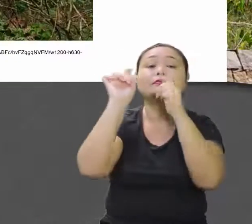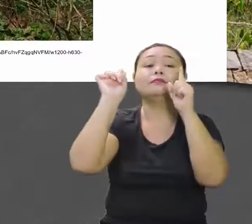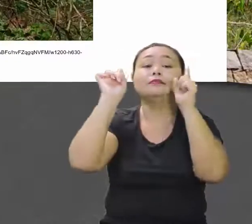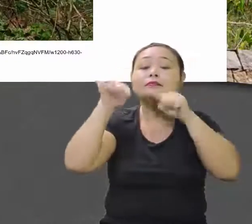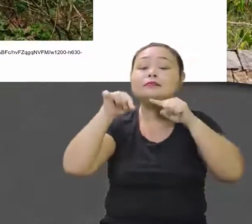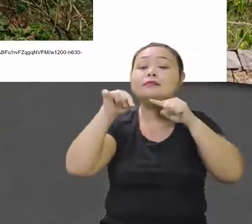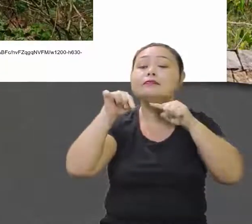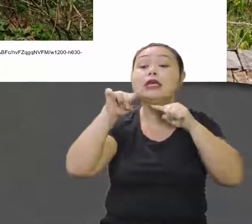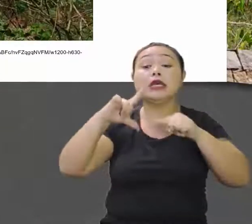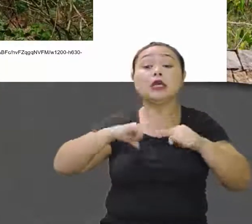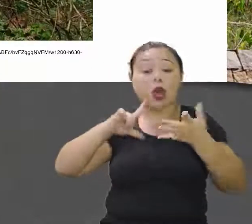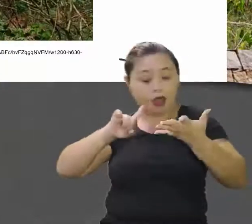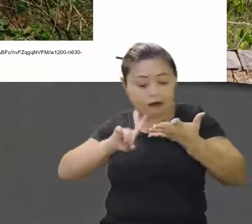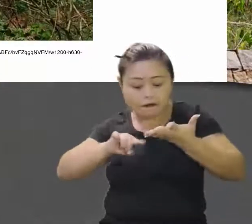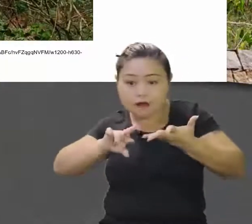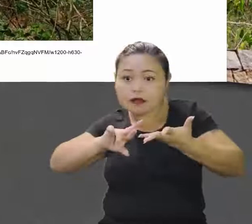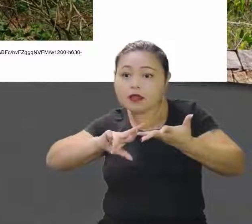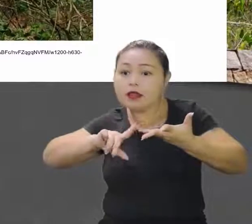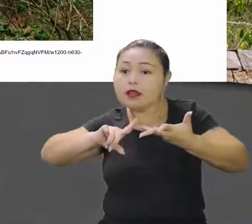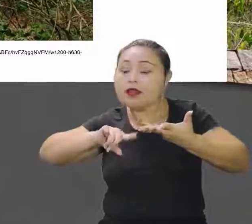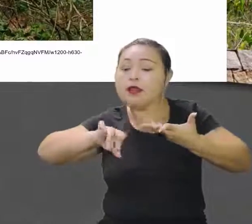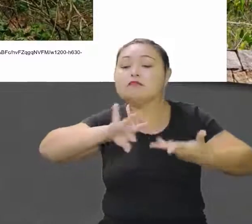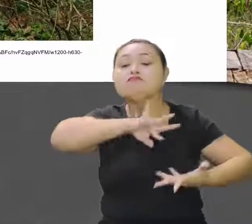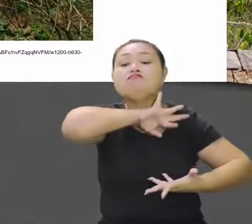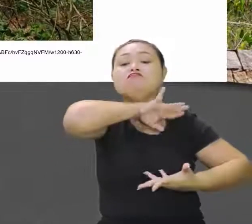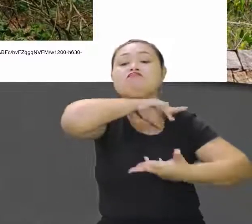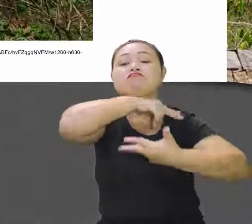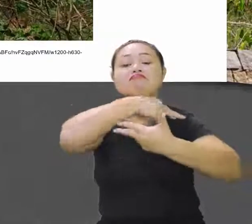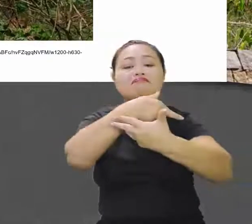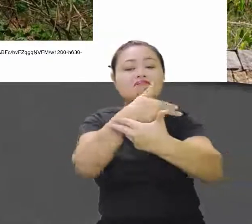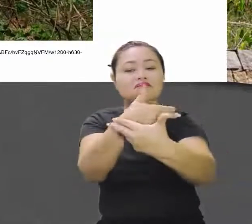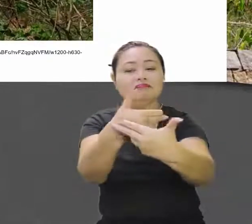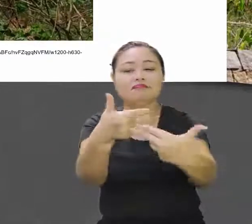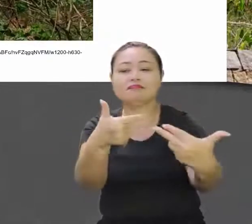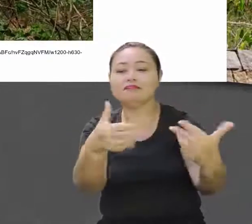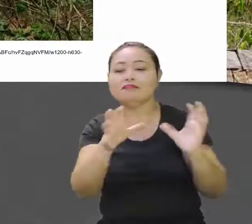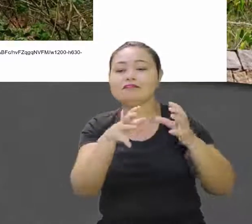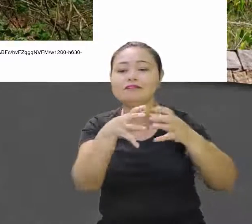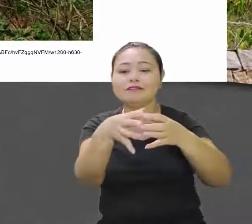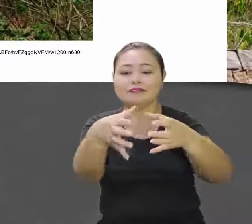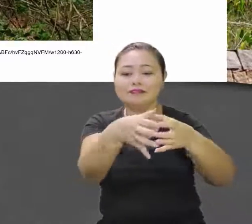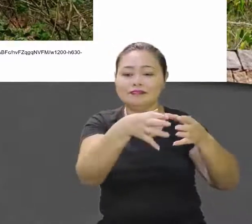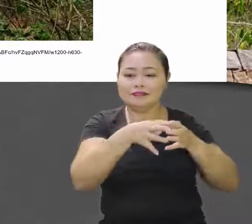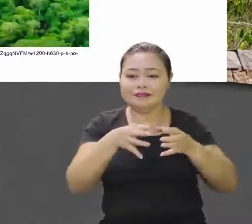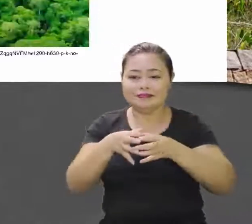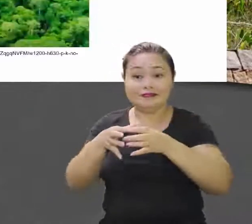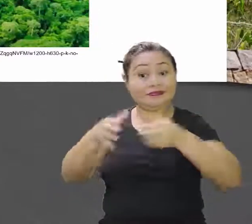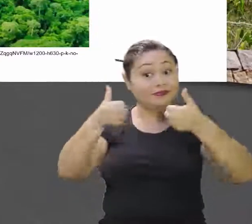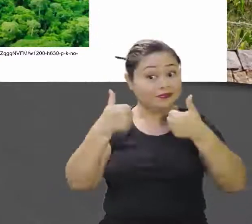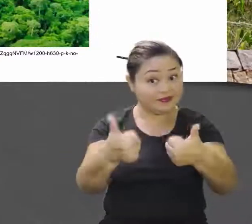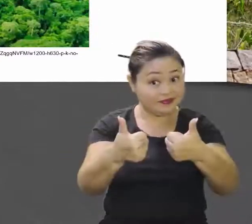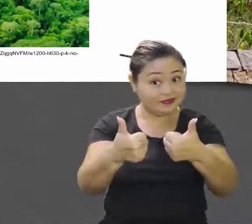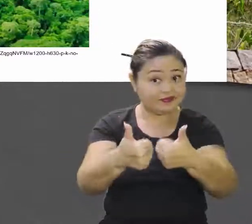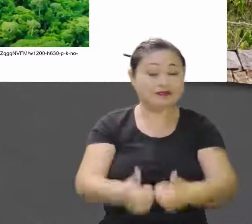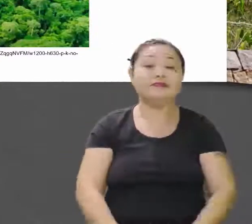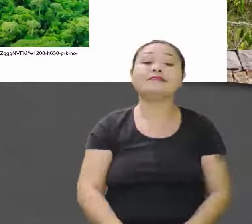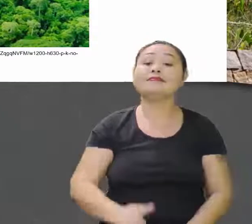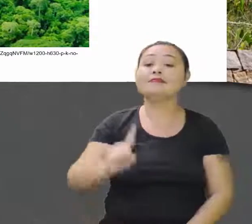rica em biodiversidade, várias espécies. Beleza?